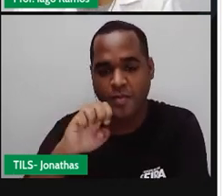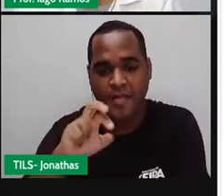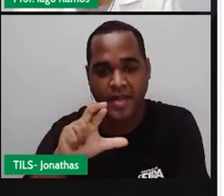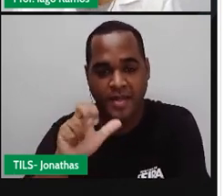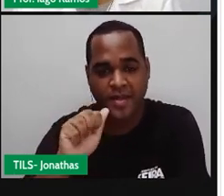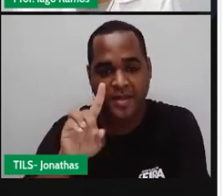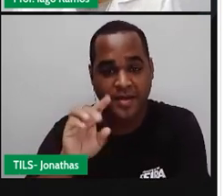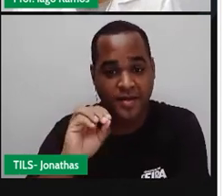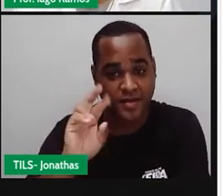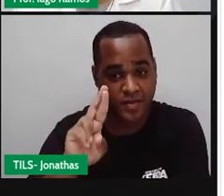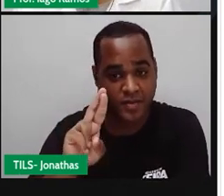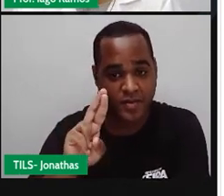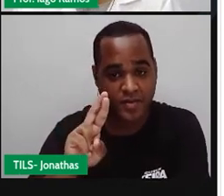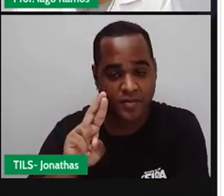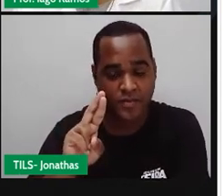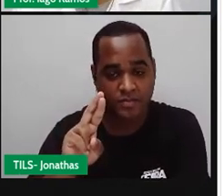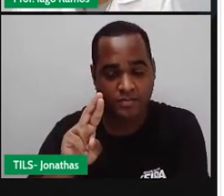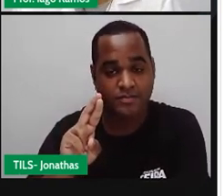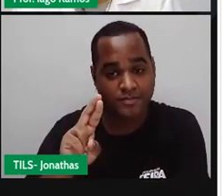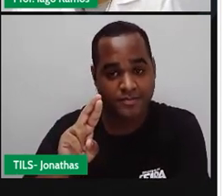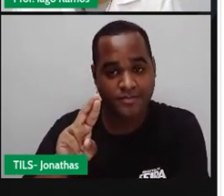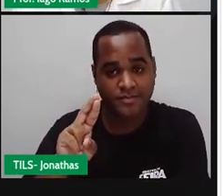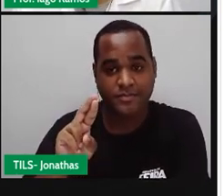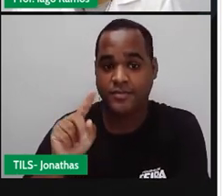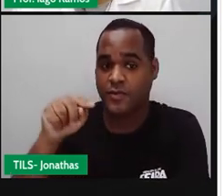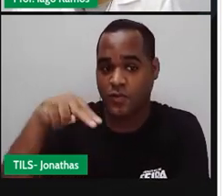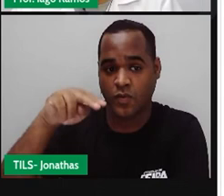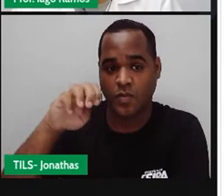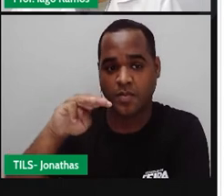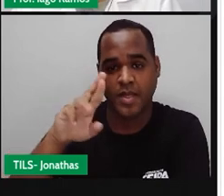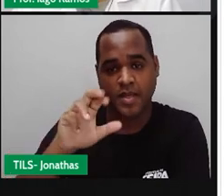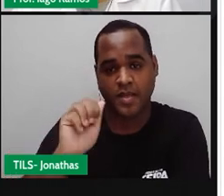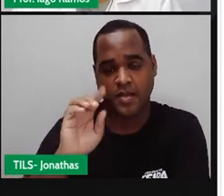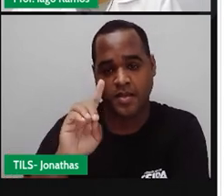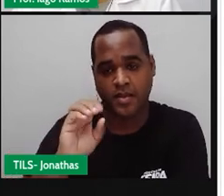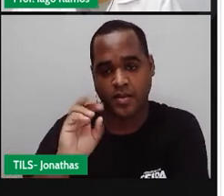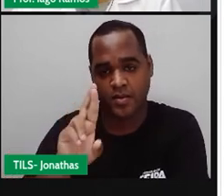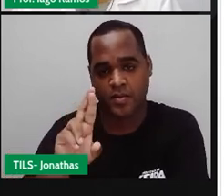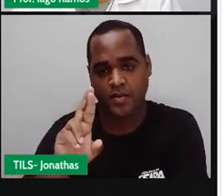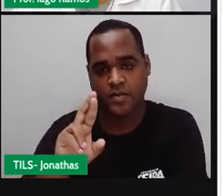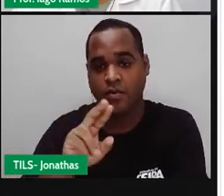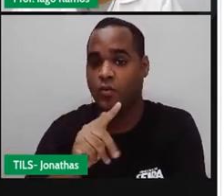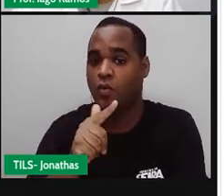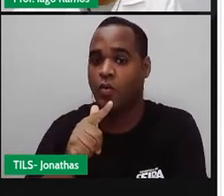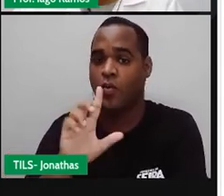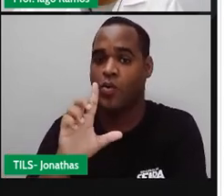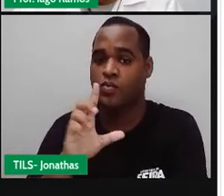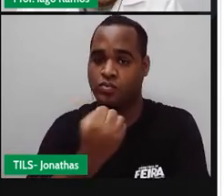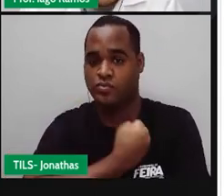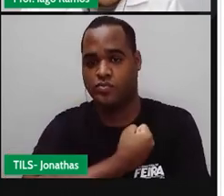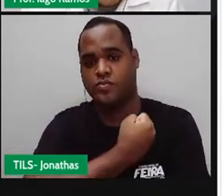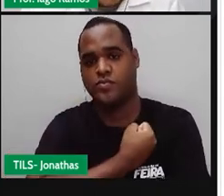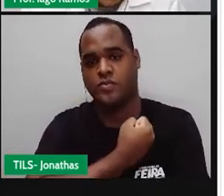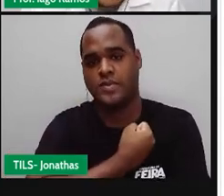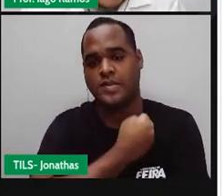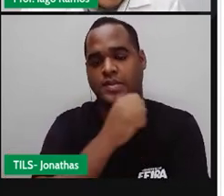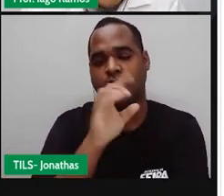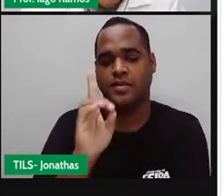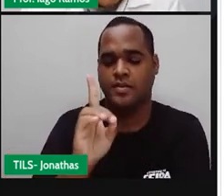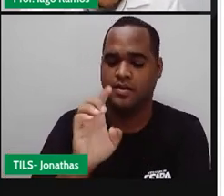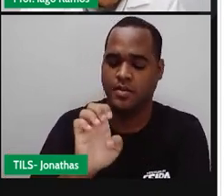hahaha numerador é esse número Zinho aqui de cima ah e tem também